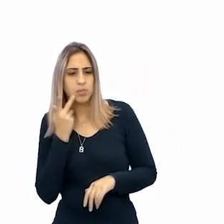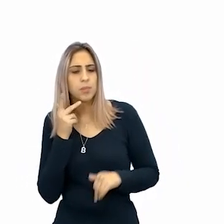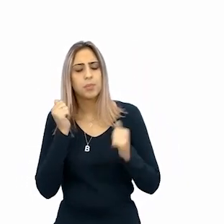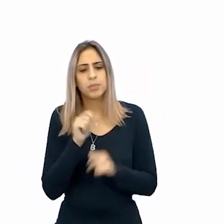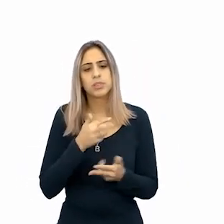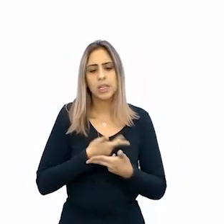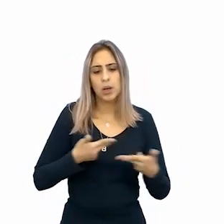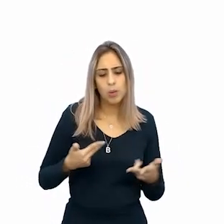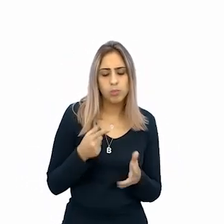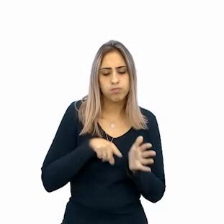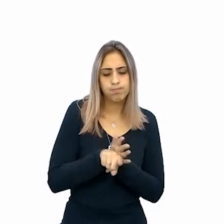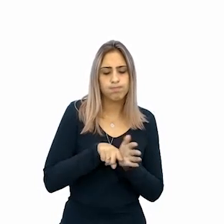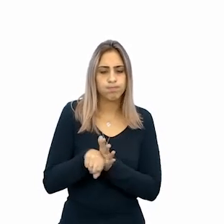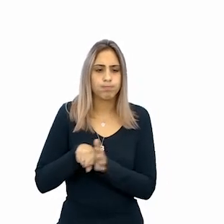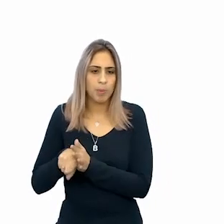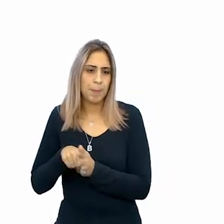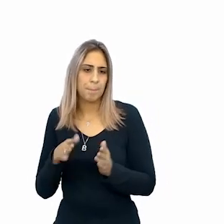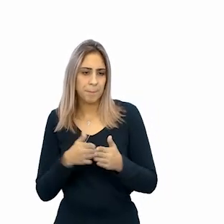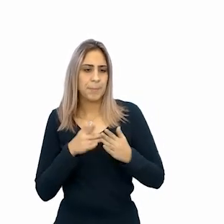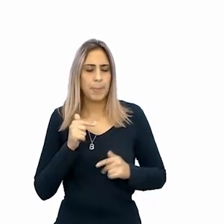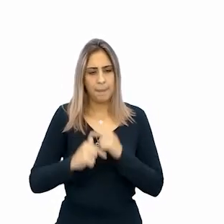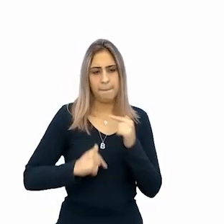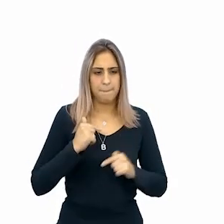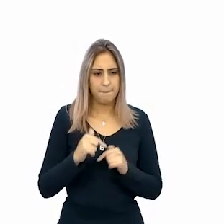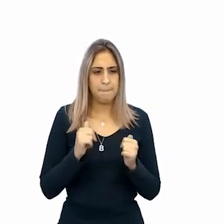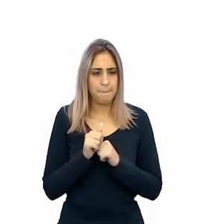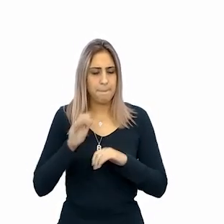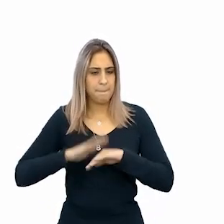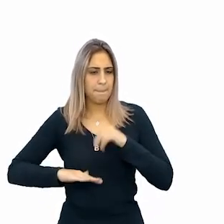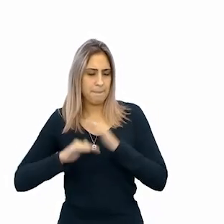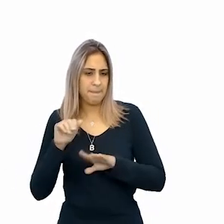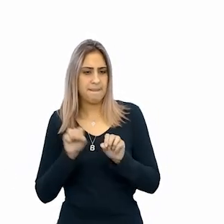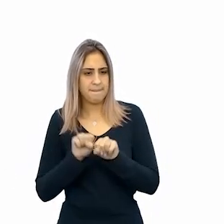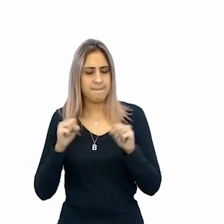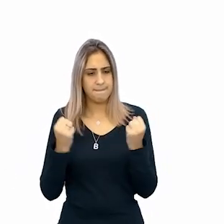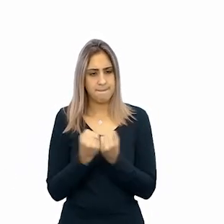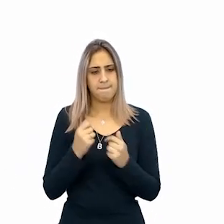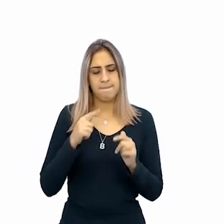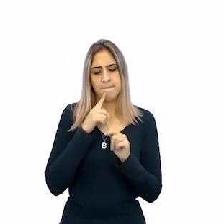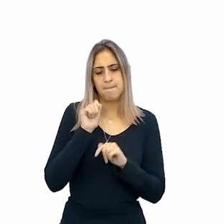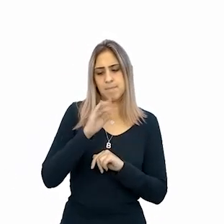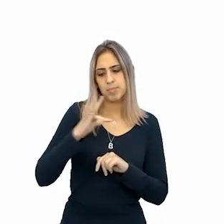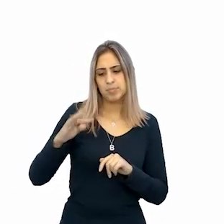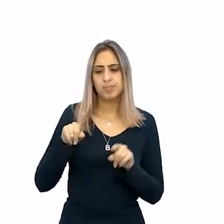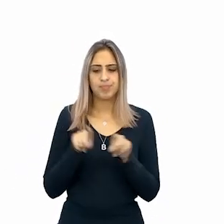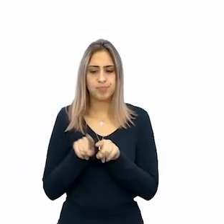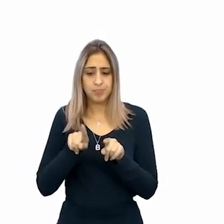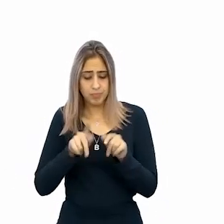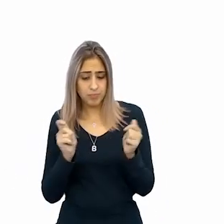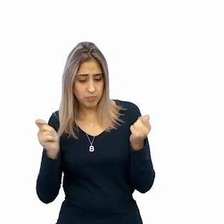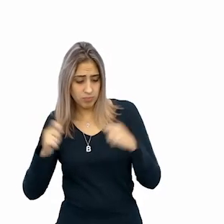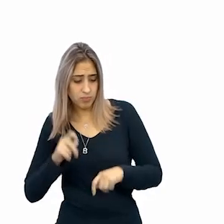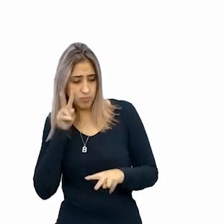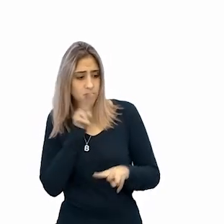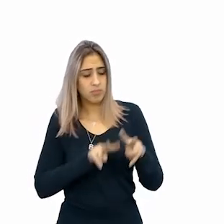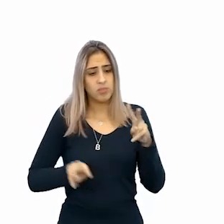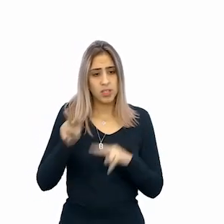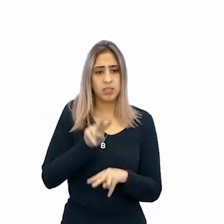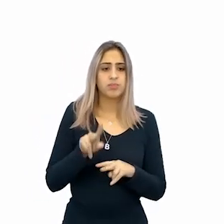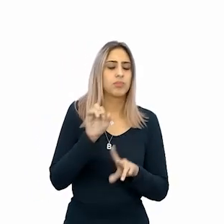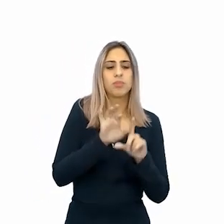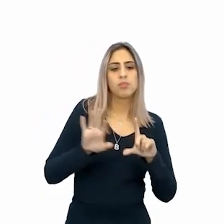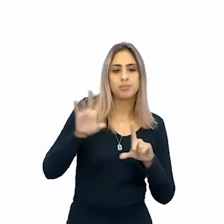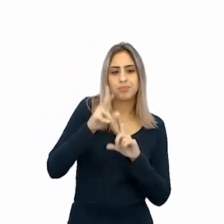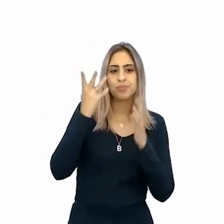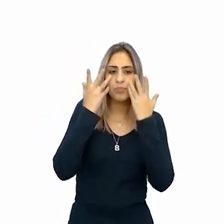alvo de exploração, favorecendo o trabalho com a construção do sistema de escrita alfabético. É possível, por exemplo, observar a imagem